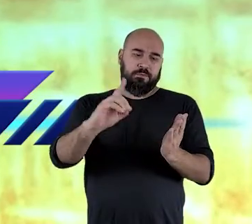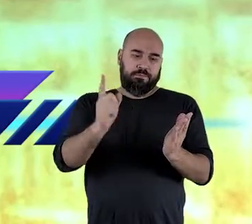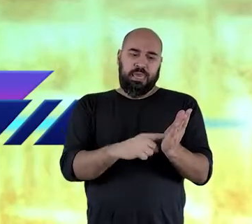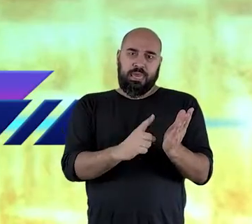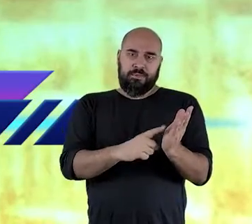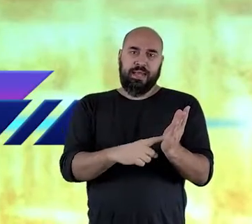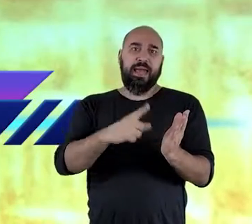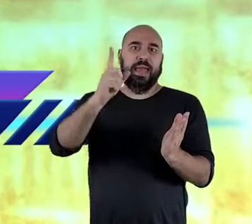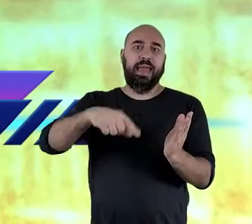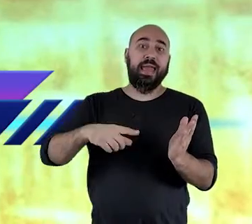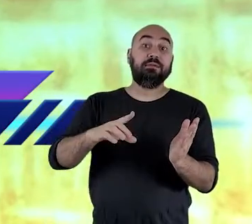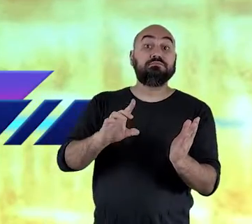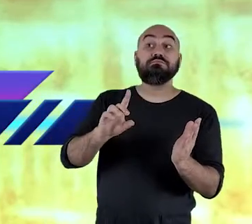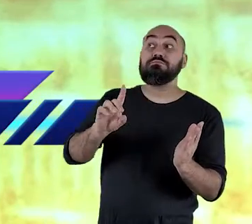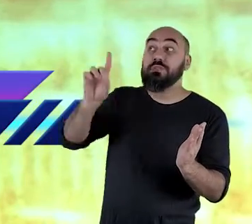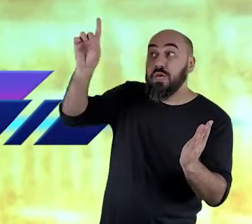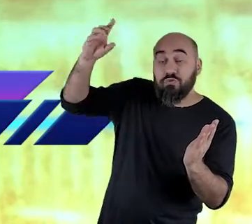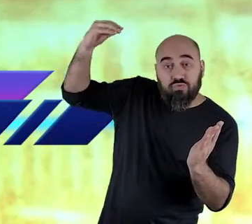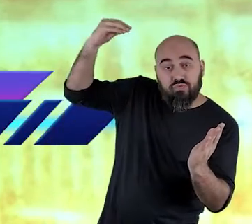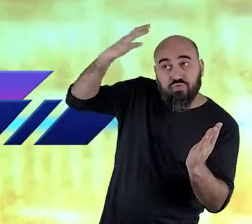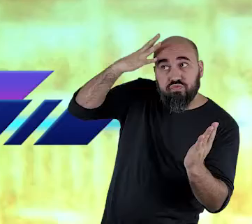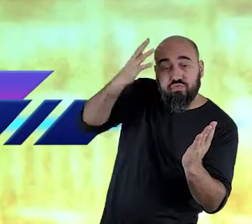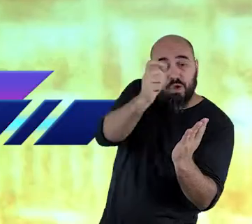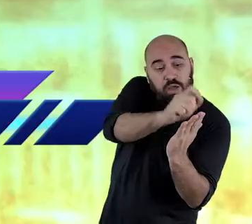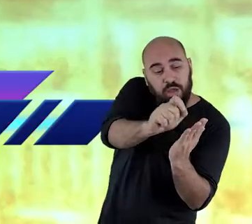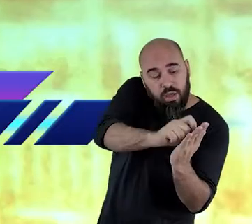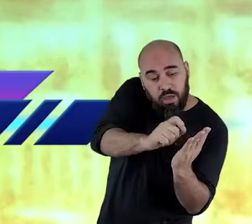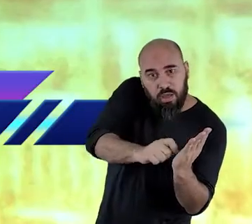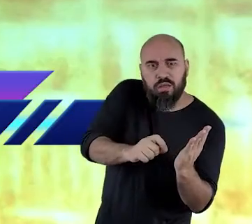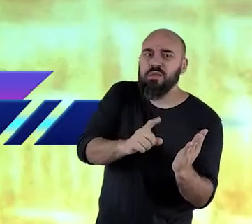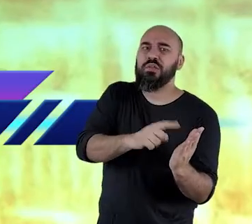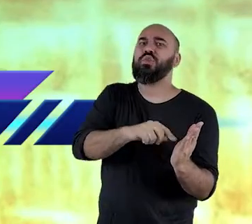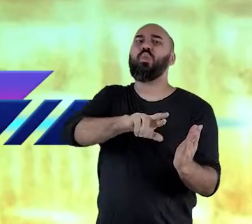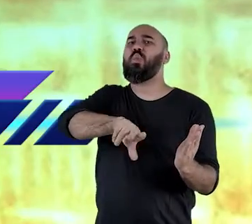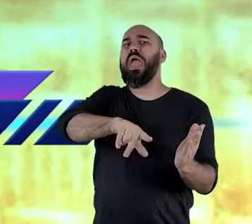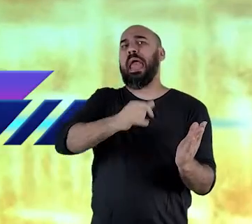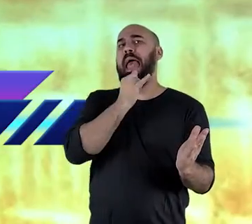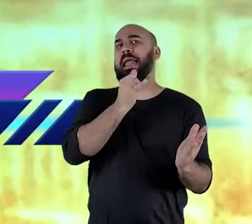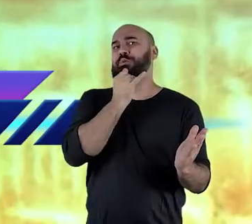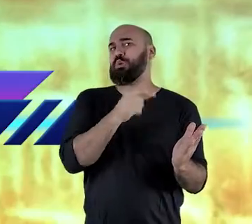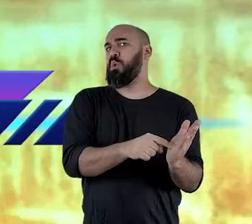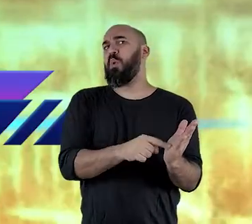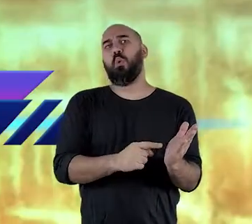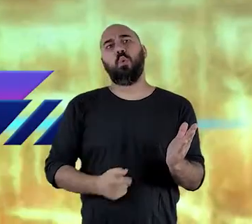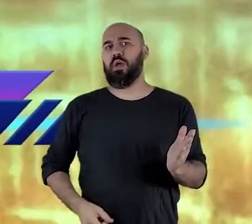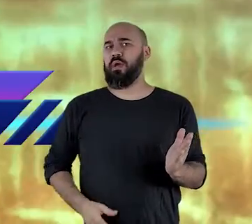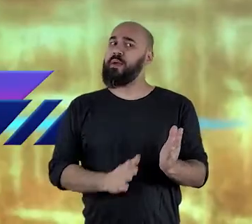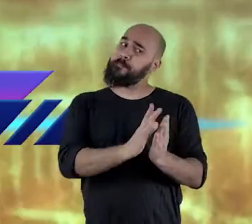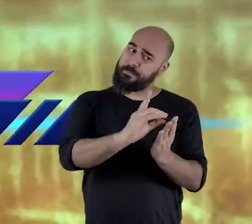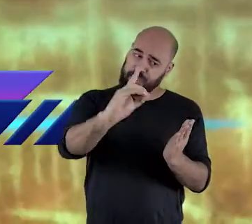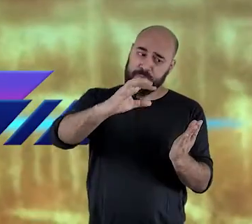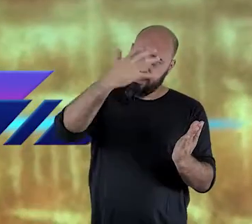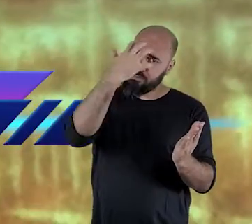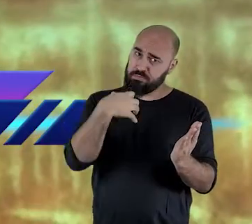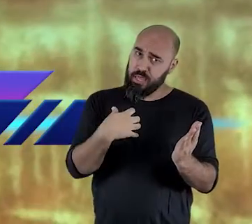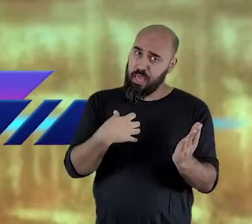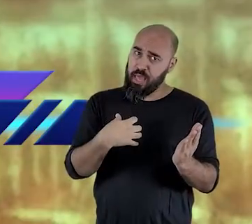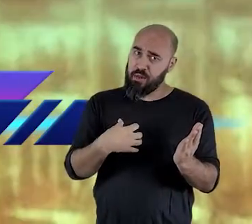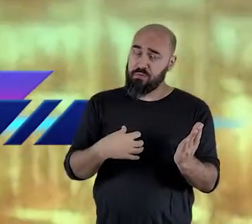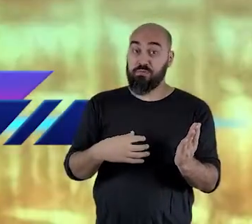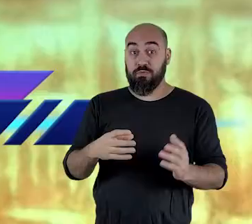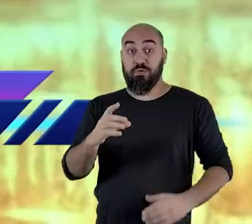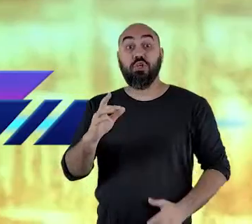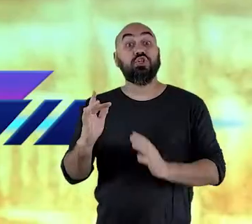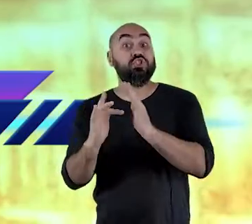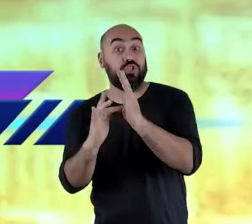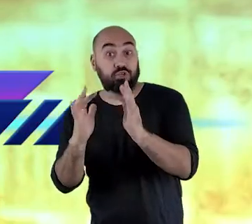uma coleção de mitos. Quando Jesus aqui fala sobre Daniel,